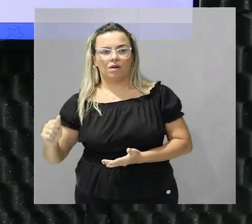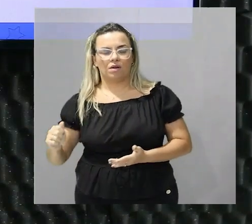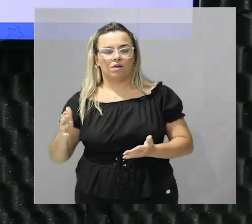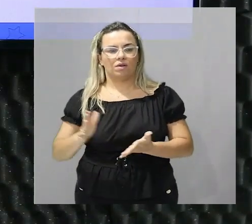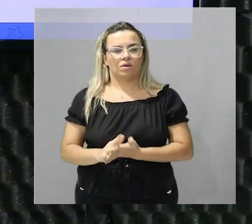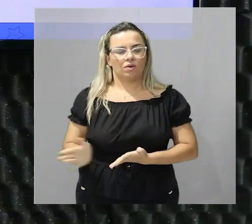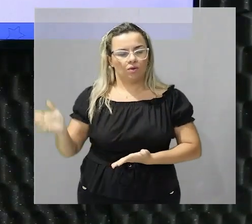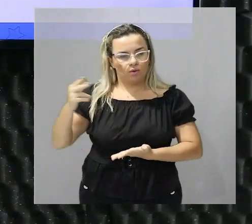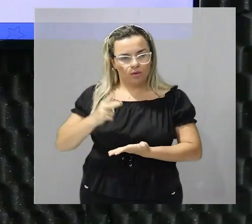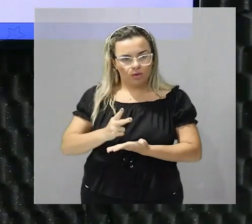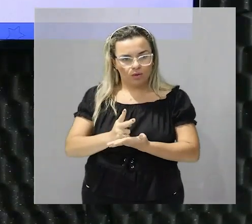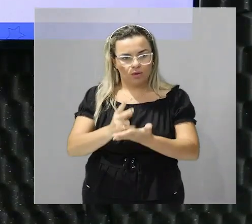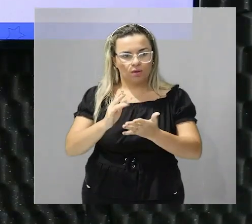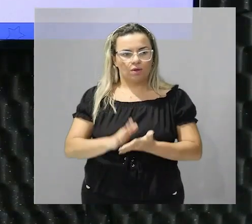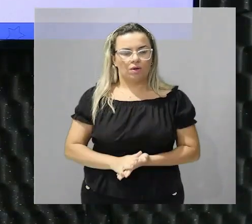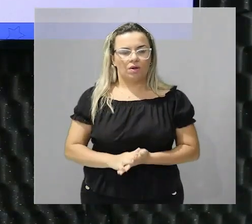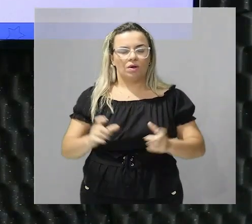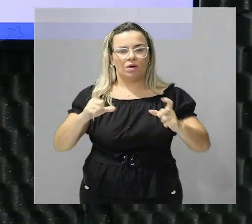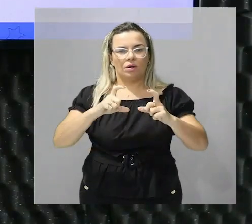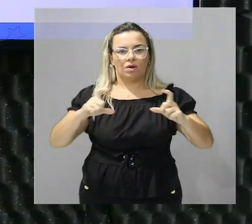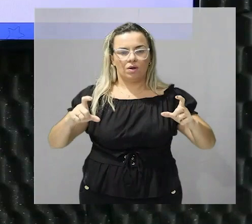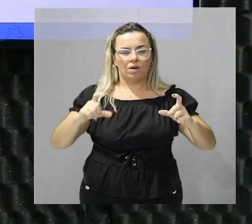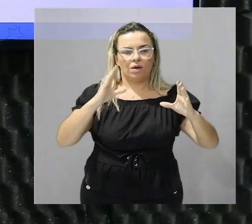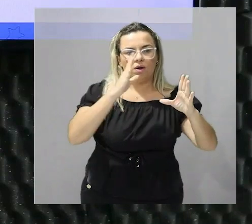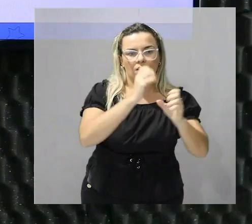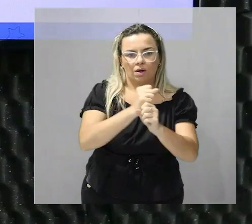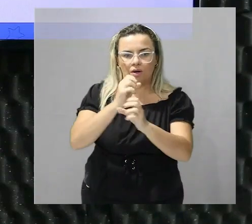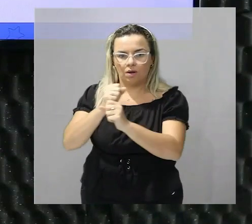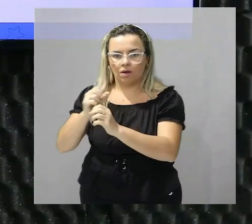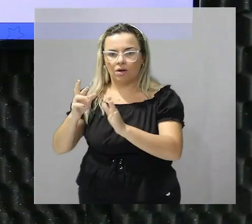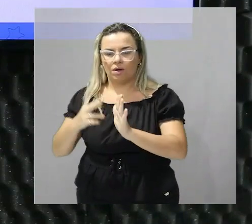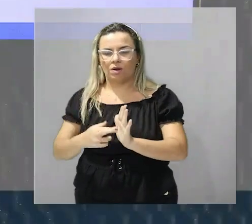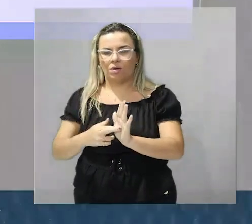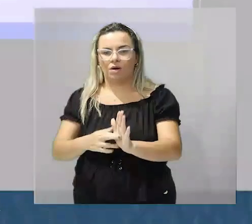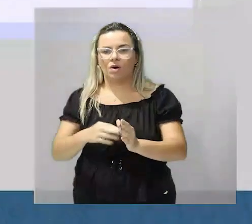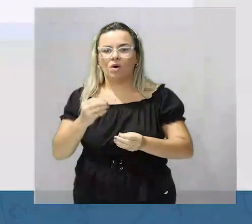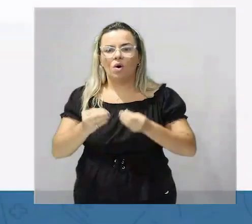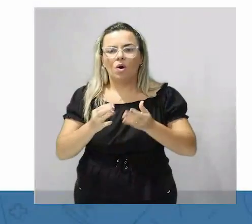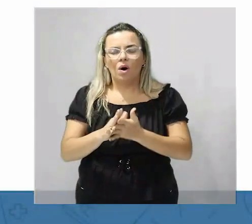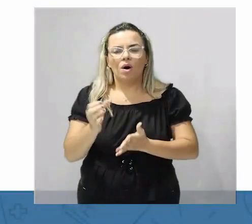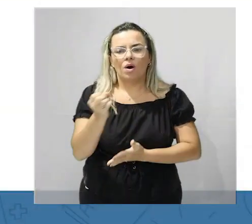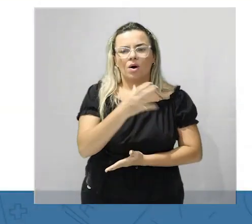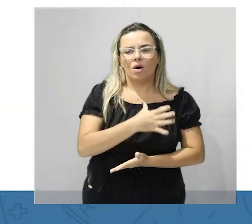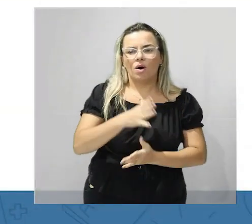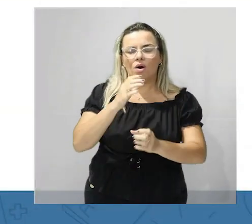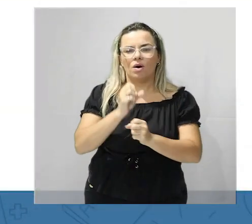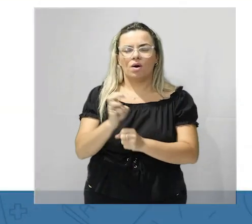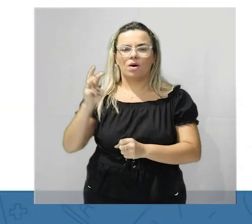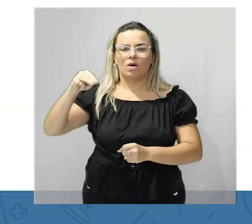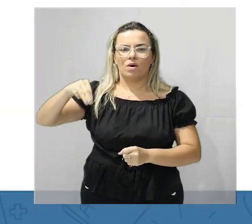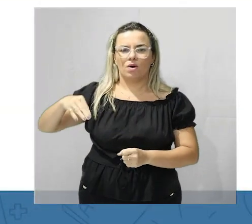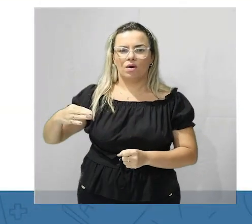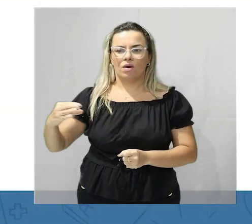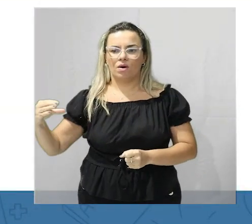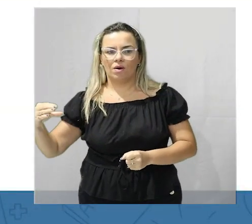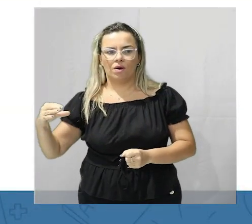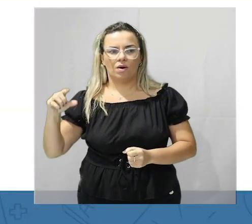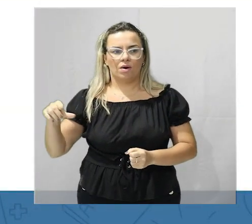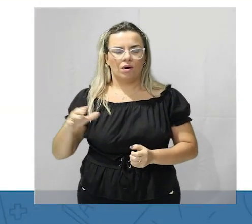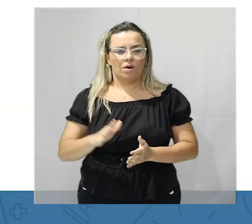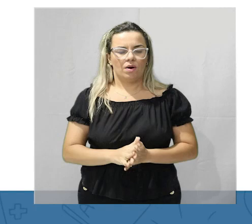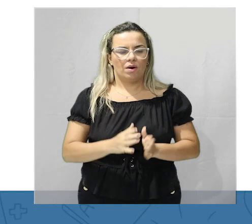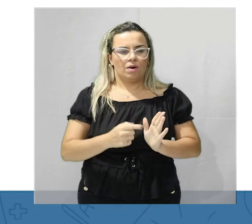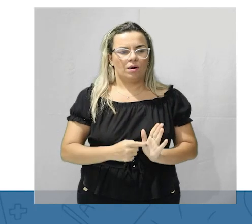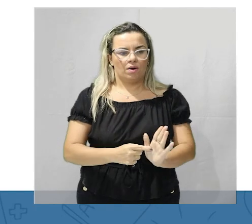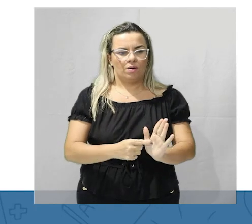a expressão algébrica que representa a nova maneira de calcular o IMC é dada